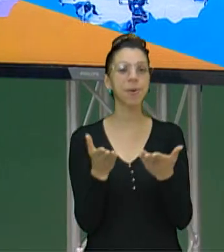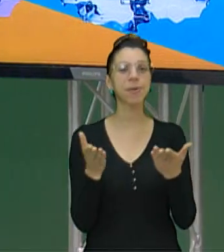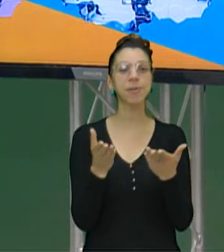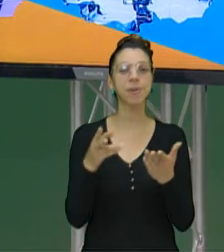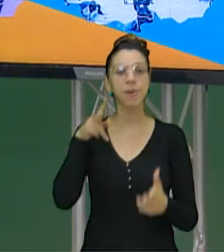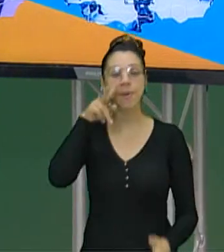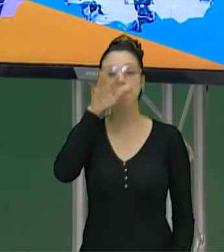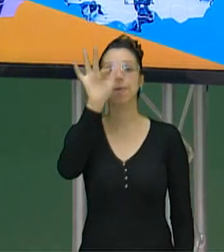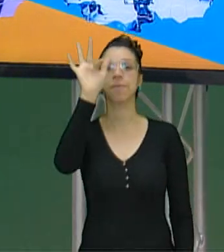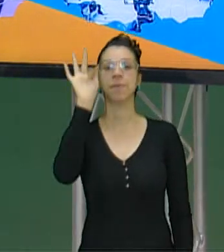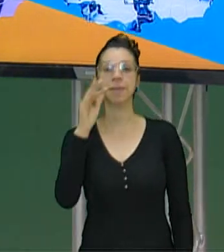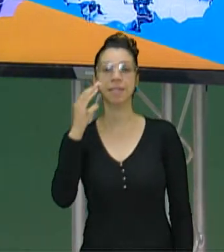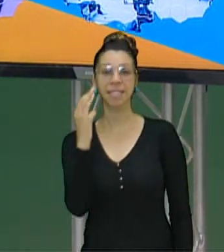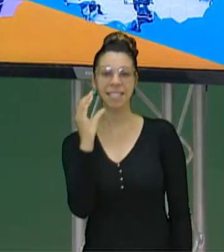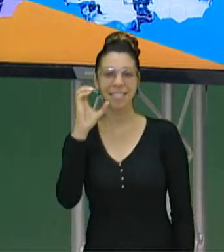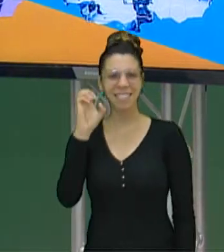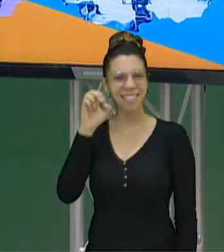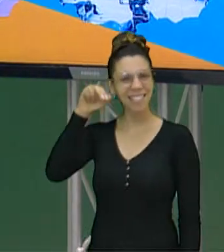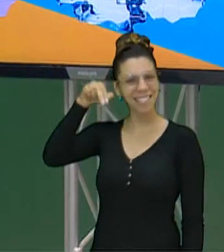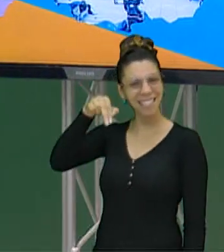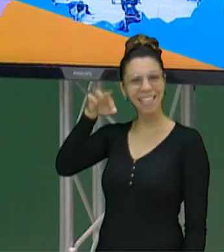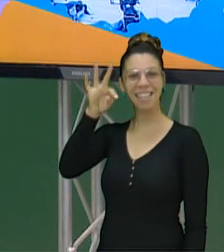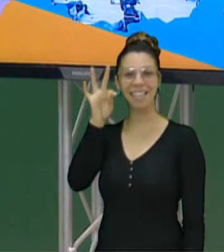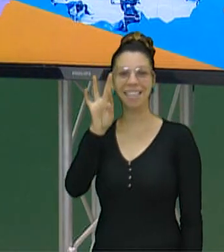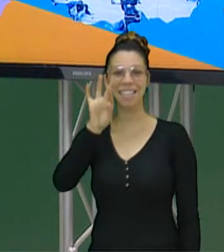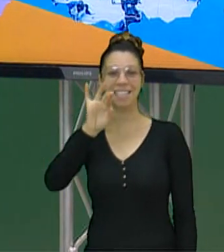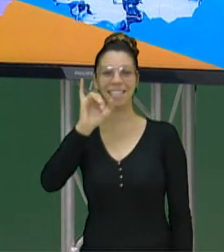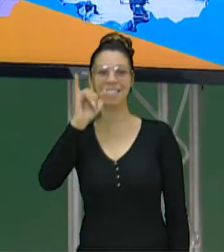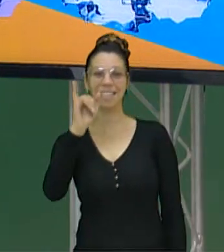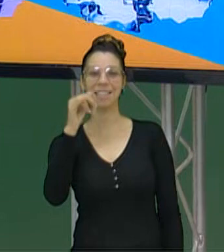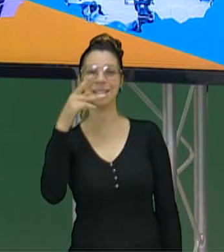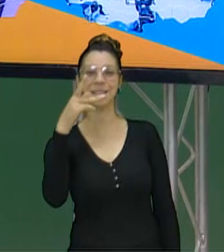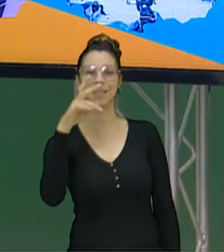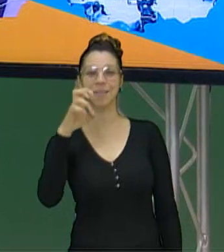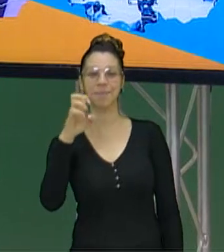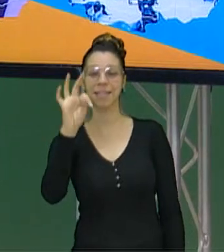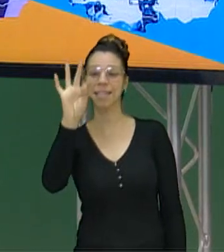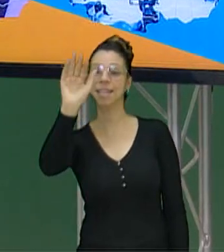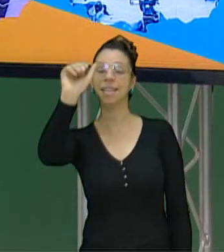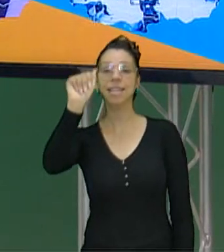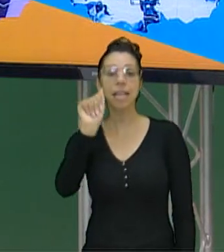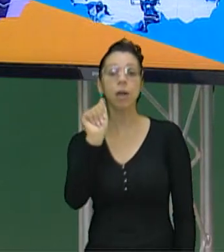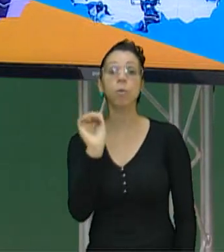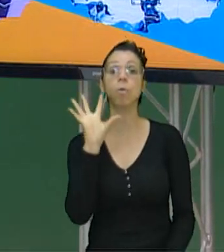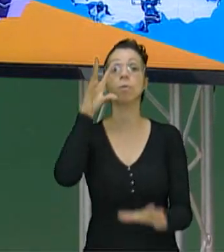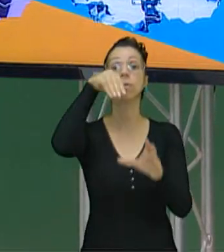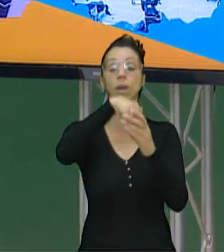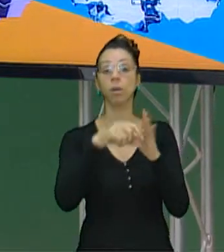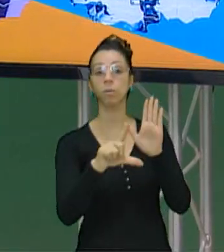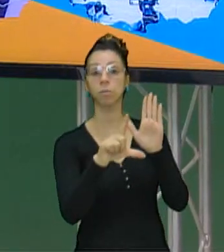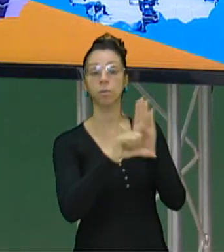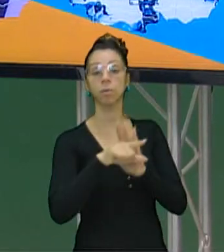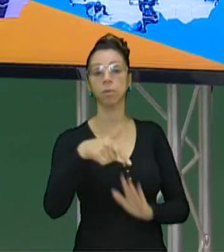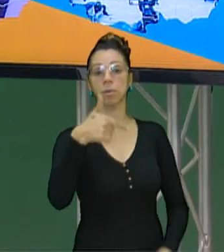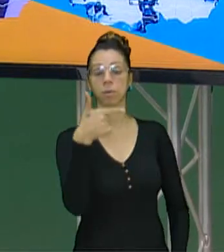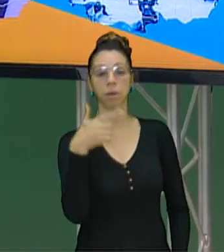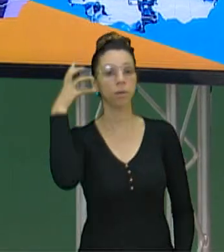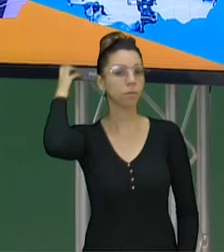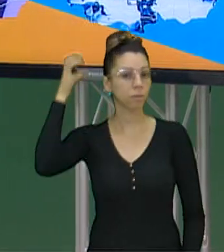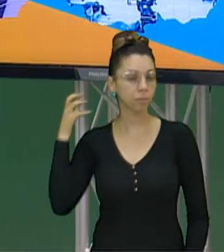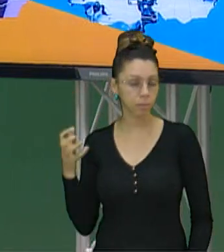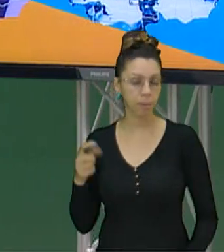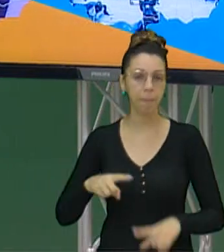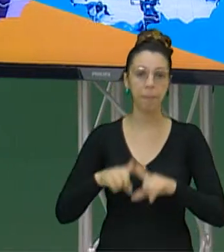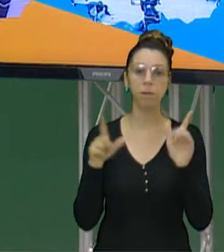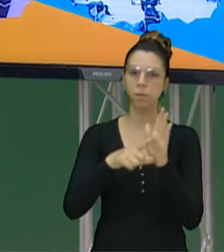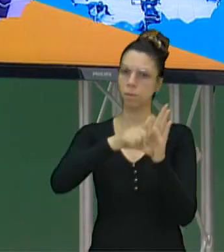força centrípeta, né? Com aplicação com a segunda lei de Newton. Gente, antes de mais nada, vamos dar os nossos recados primordiais